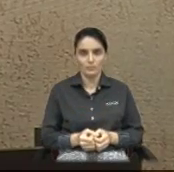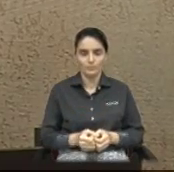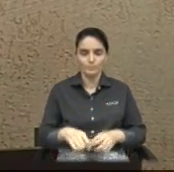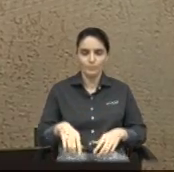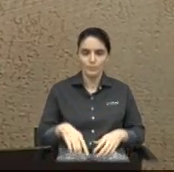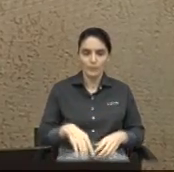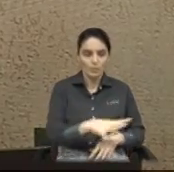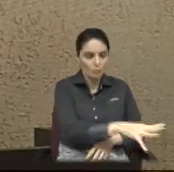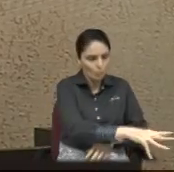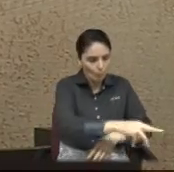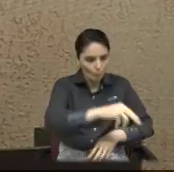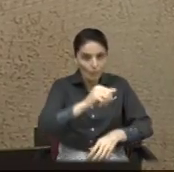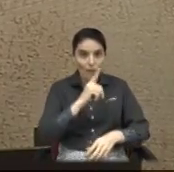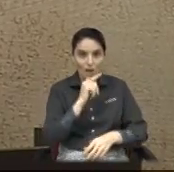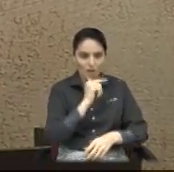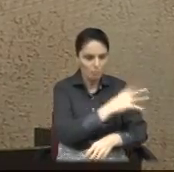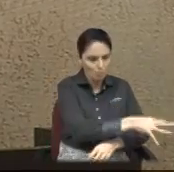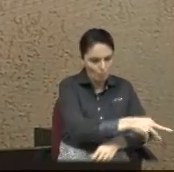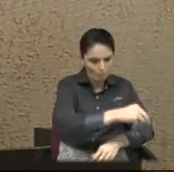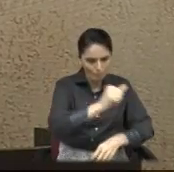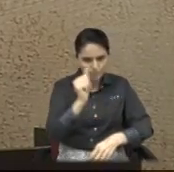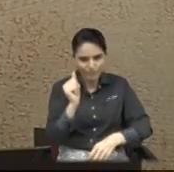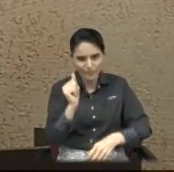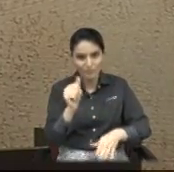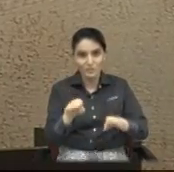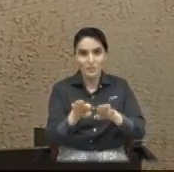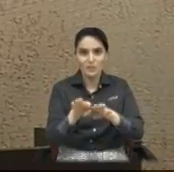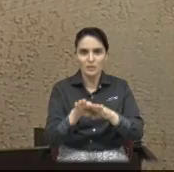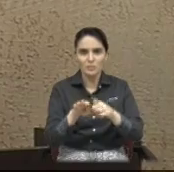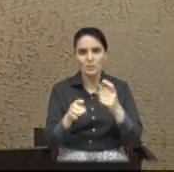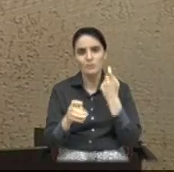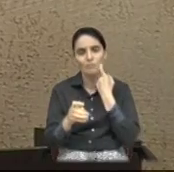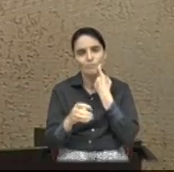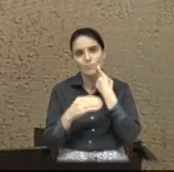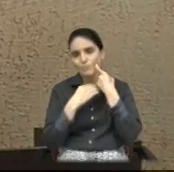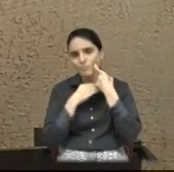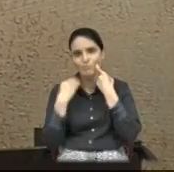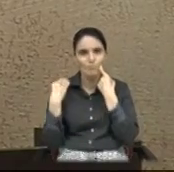captação de água e de mortandade de peixes e mau odor das águas dos